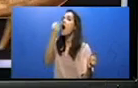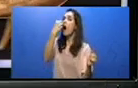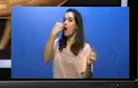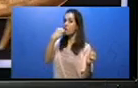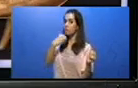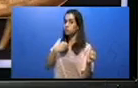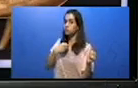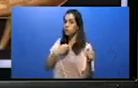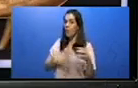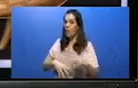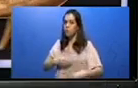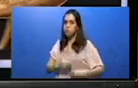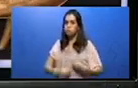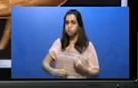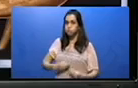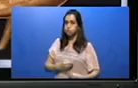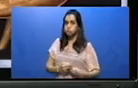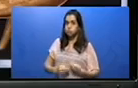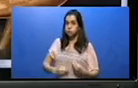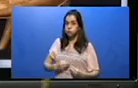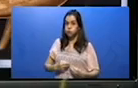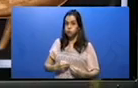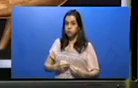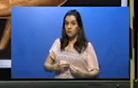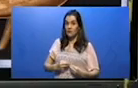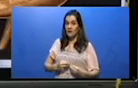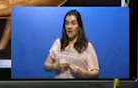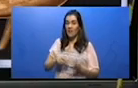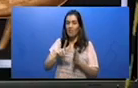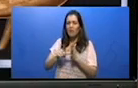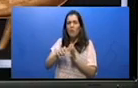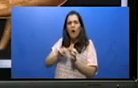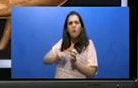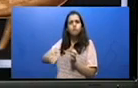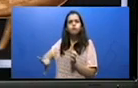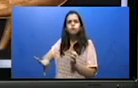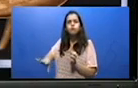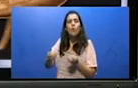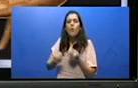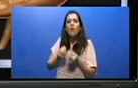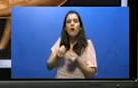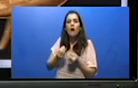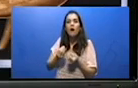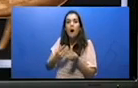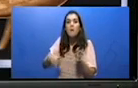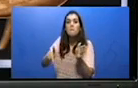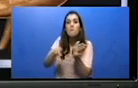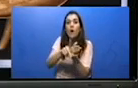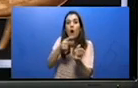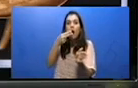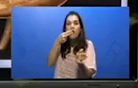que a gente está observando aqui, né, nessas linhas, e os excrementos saem pela própria boca.